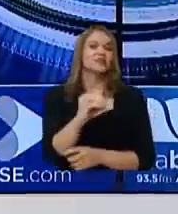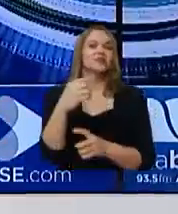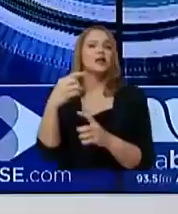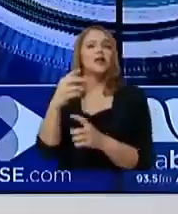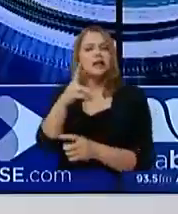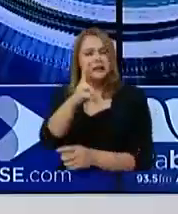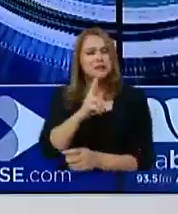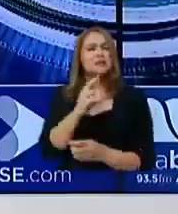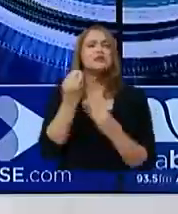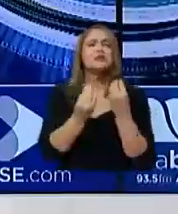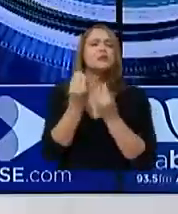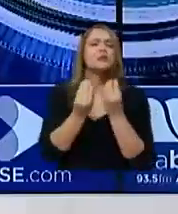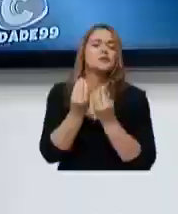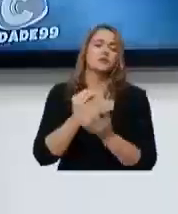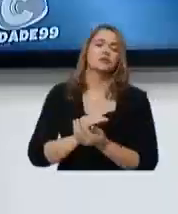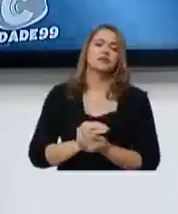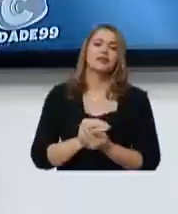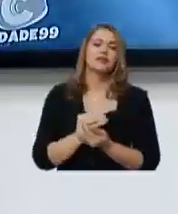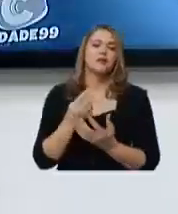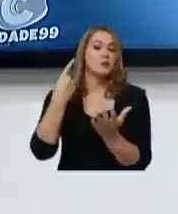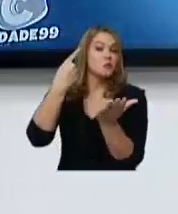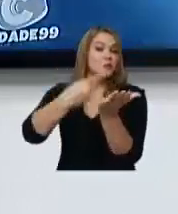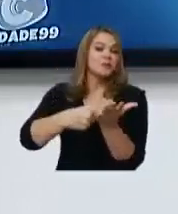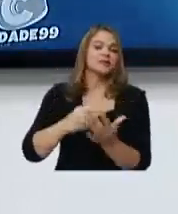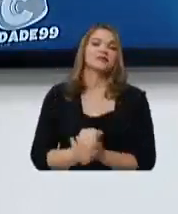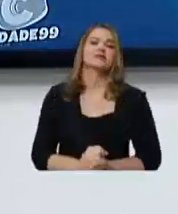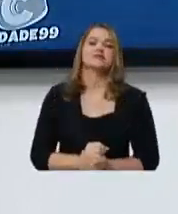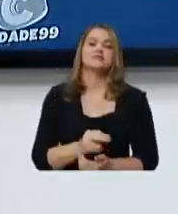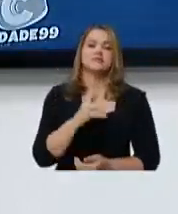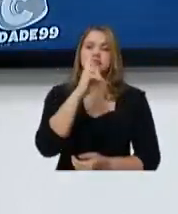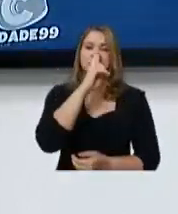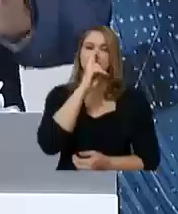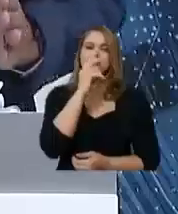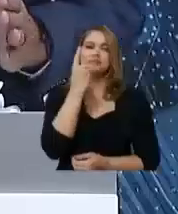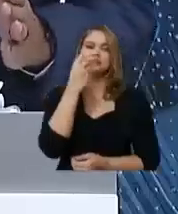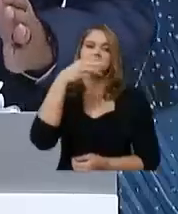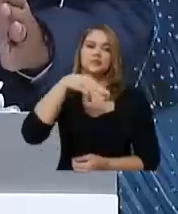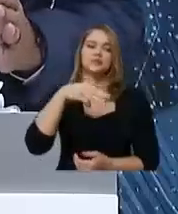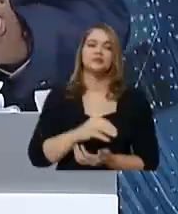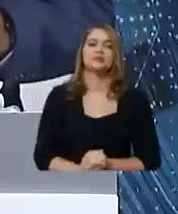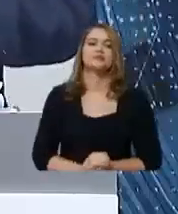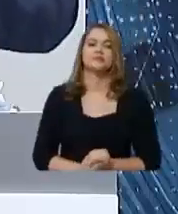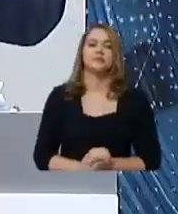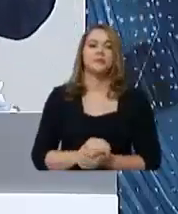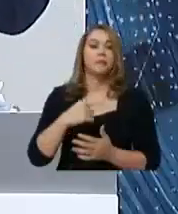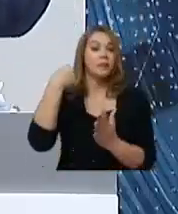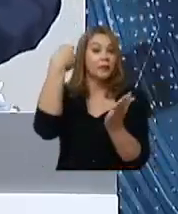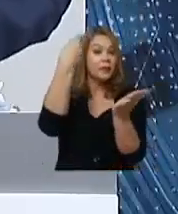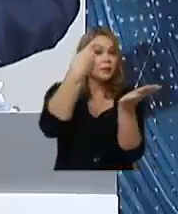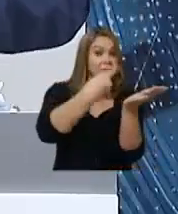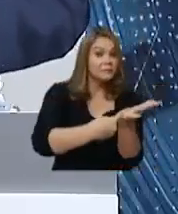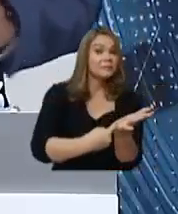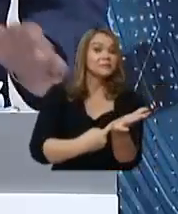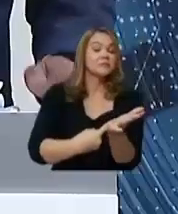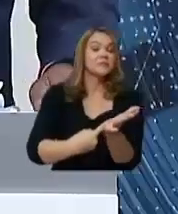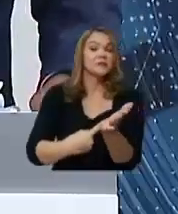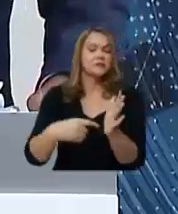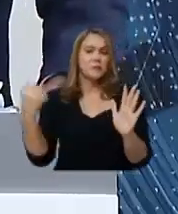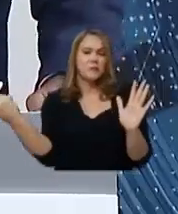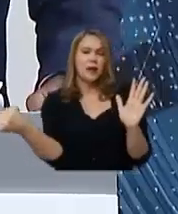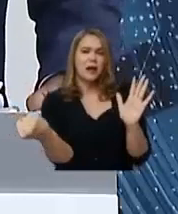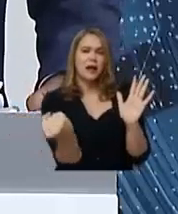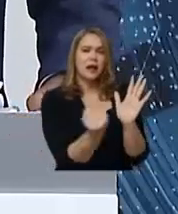esse acordão Rogério Carvalho um minuto para tréplica a cordão foi um termo cravado na política